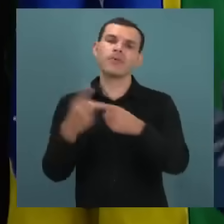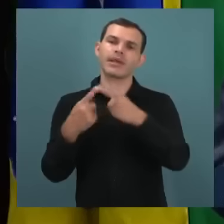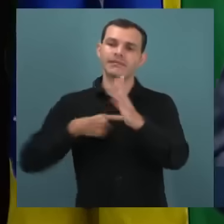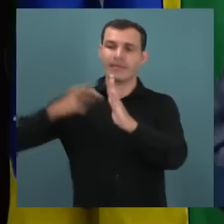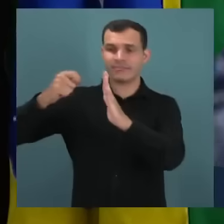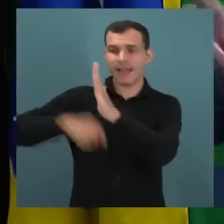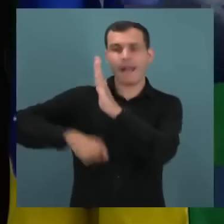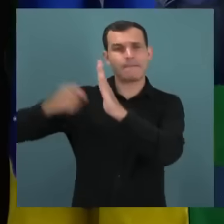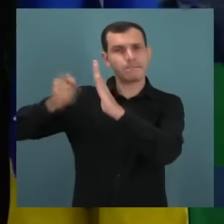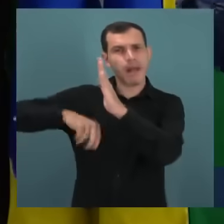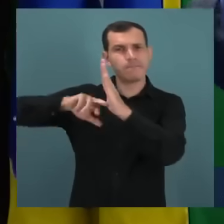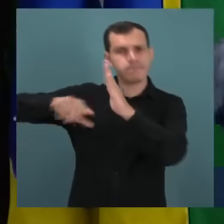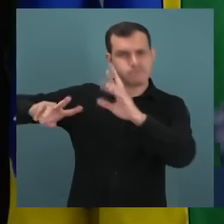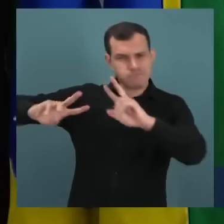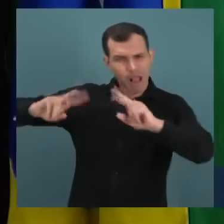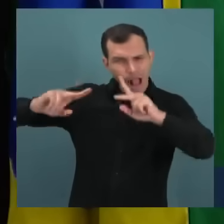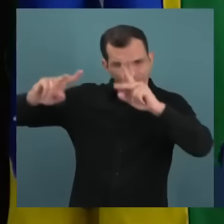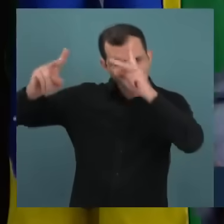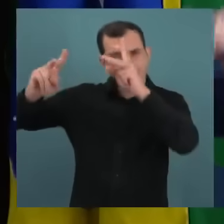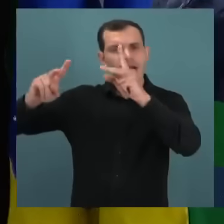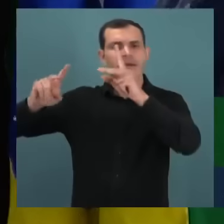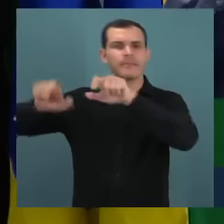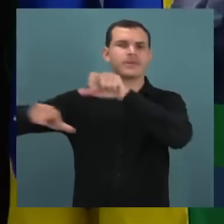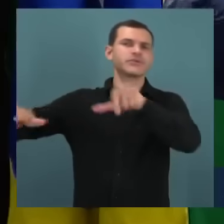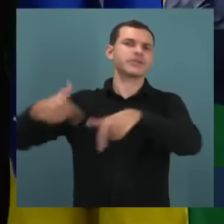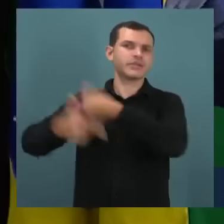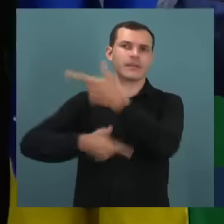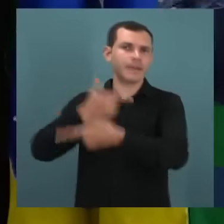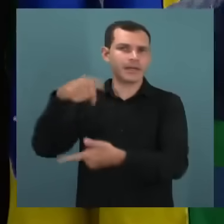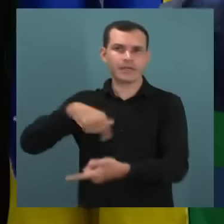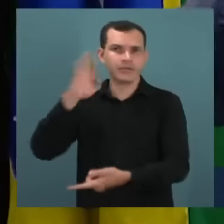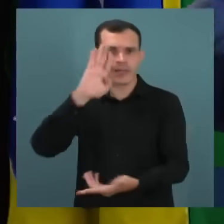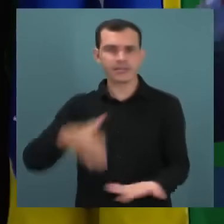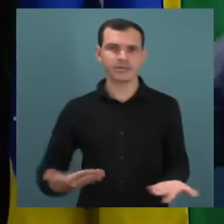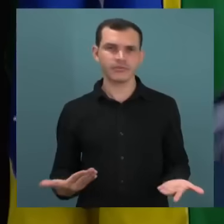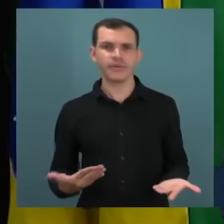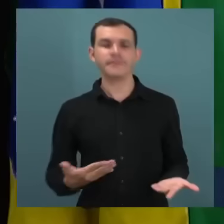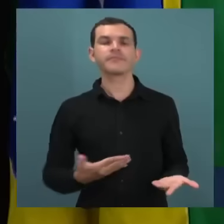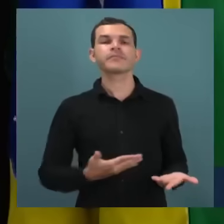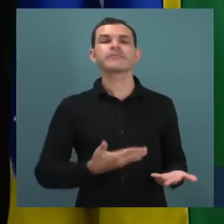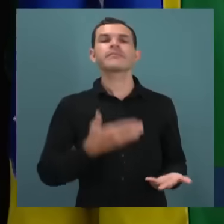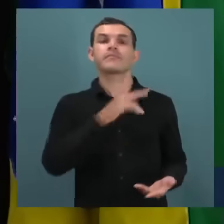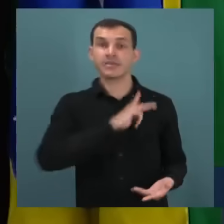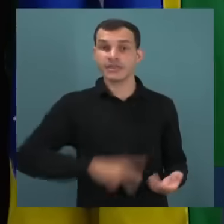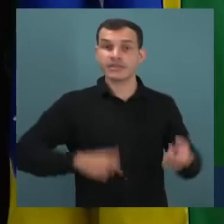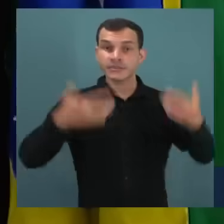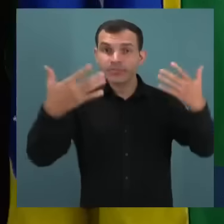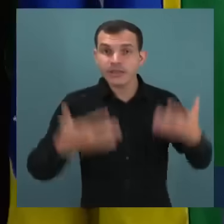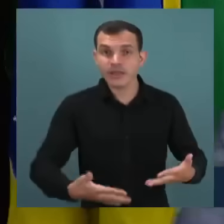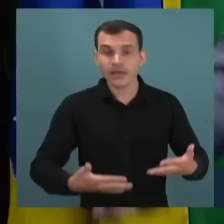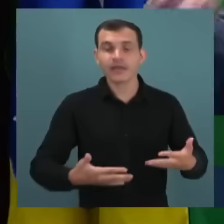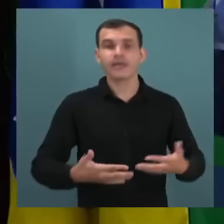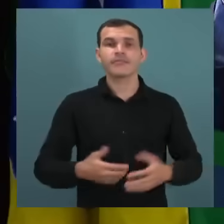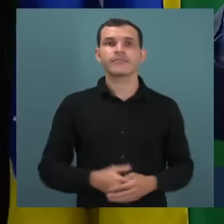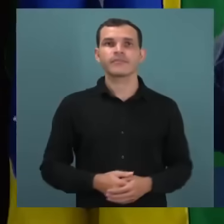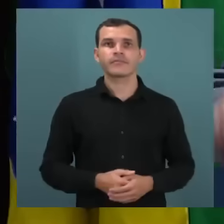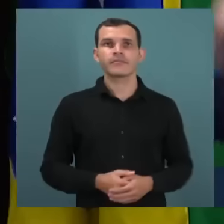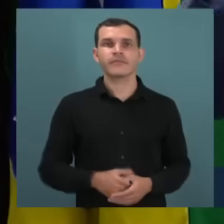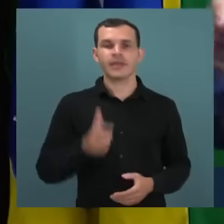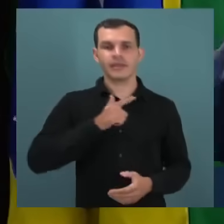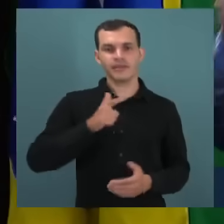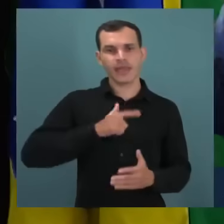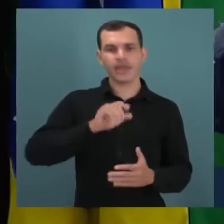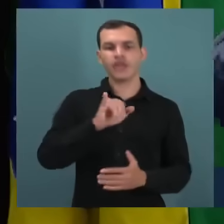brasileiro. Quando o governo diz que está aumentando o IOF para taxar os ricos, o governo esquece de dizer que quem vai fazer